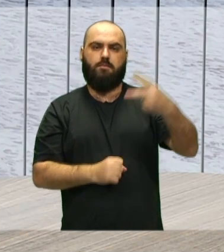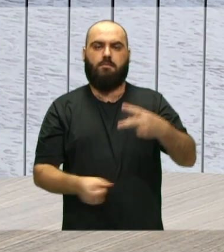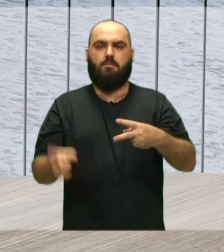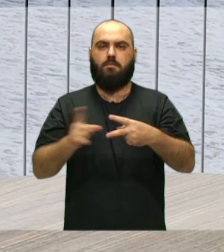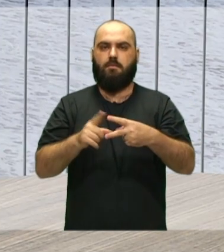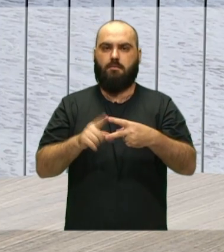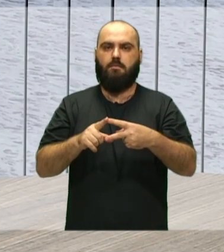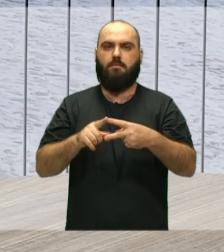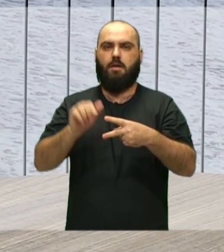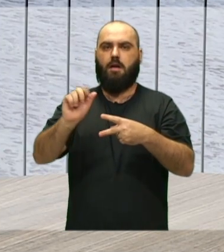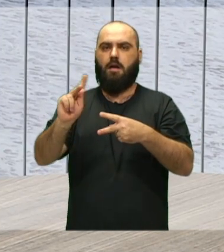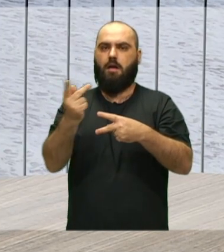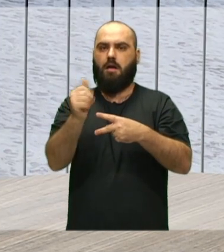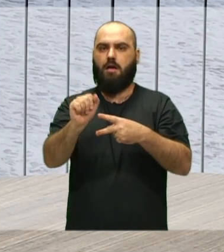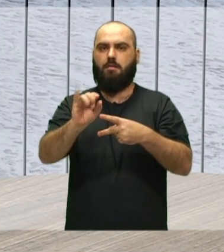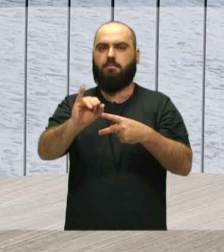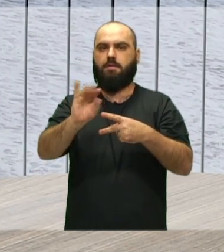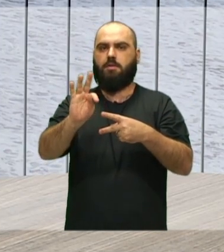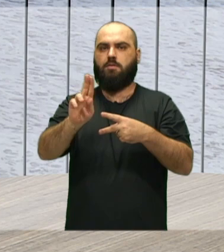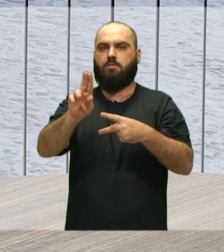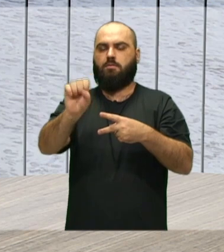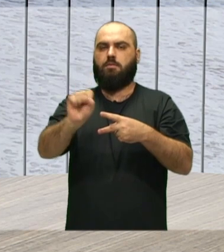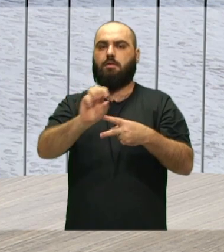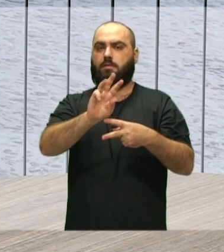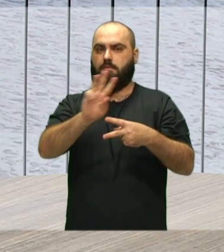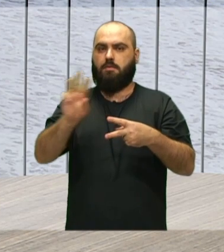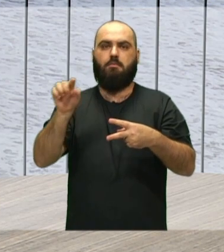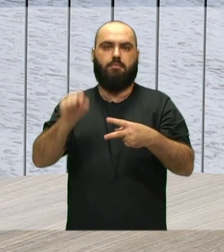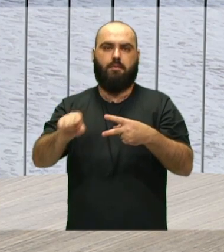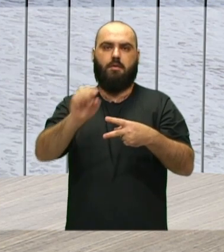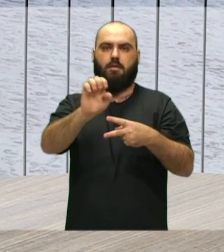na Editora Hábitos, né? Que é justamente